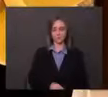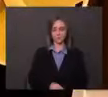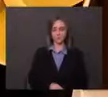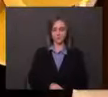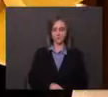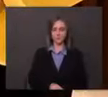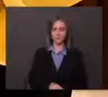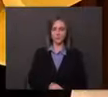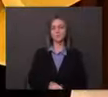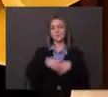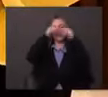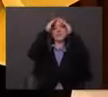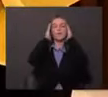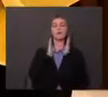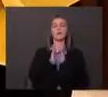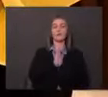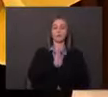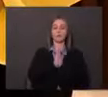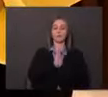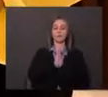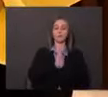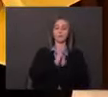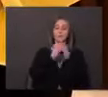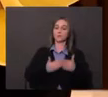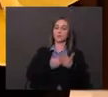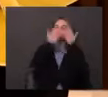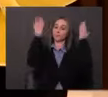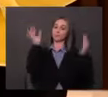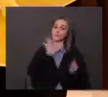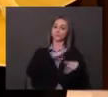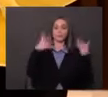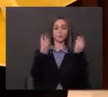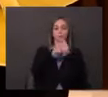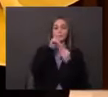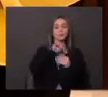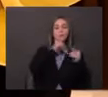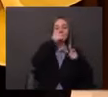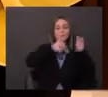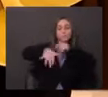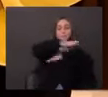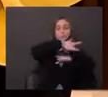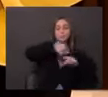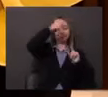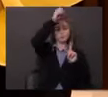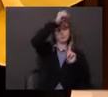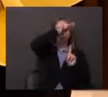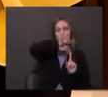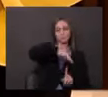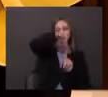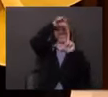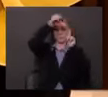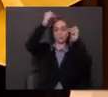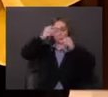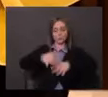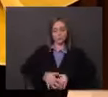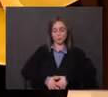Zdrowaś Maryjo, łaski pełna Pan z Tobą, błogosławionaś Ty między niewiastami i błogosławiony owoc